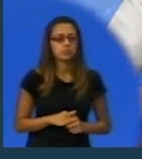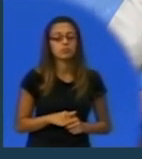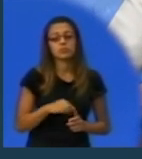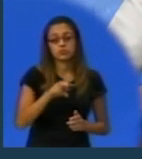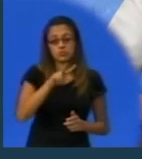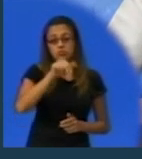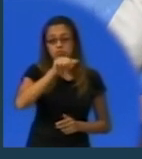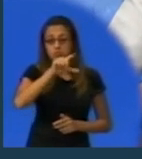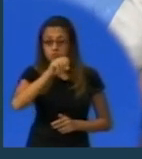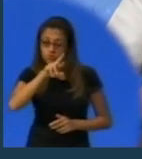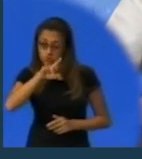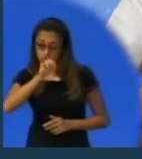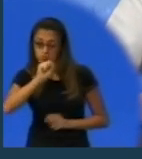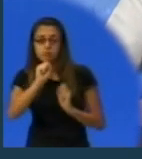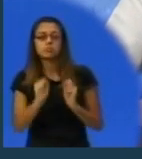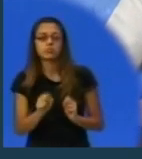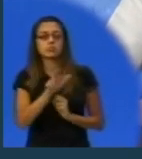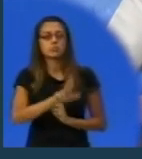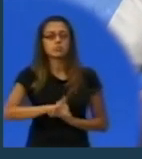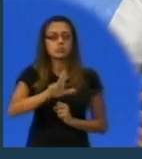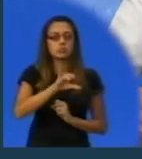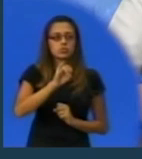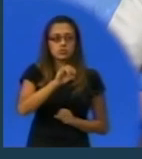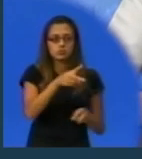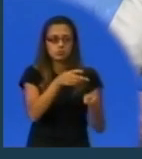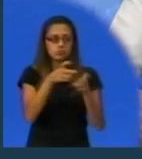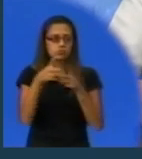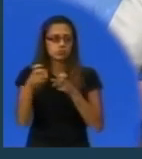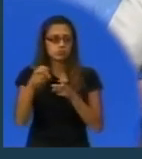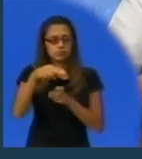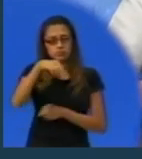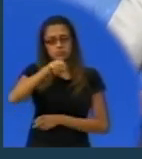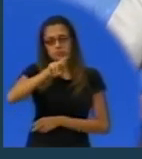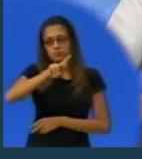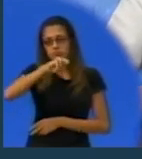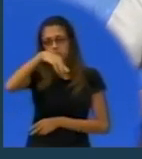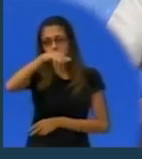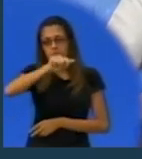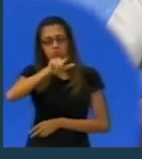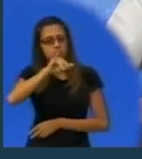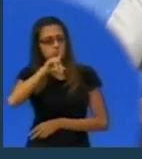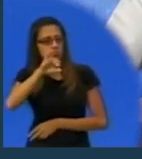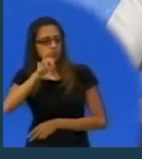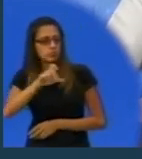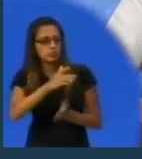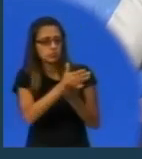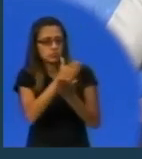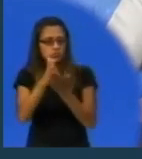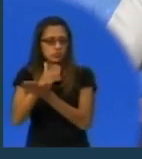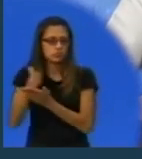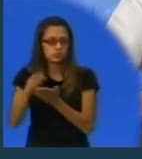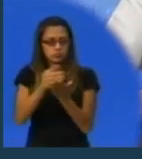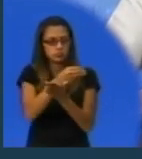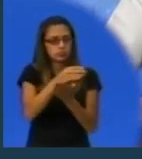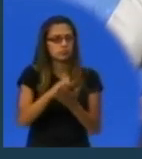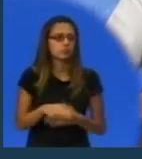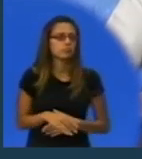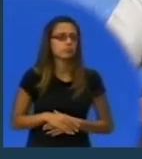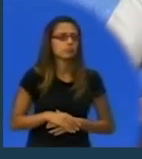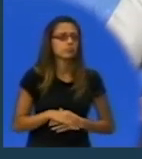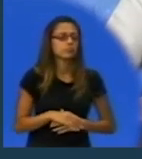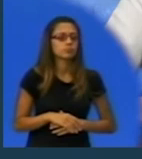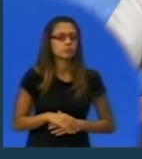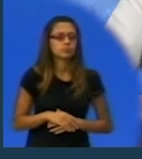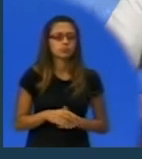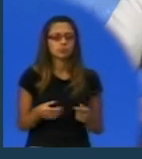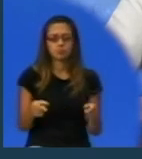podem ser utilizados se você avaliou lá a normalidade de distribuição do seu conjunto de valores. Nós